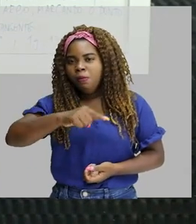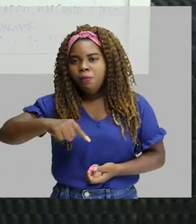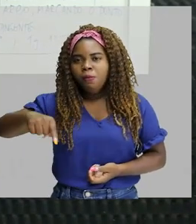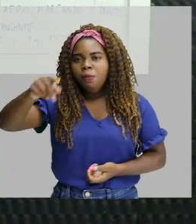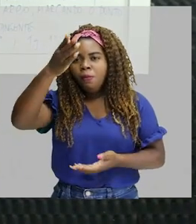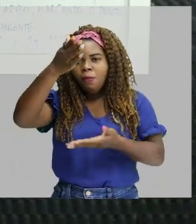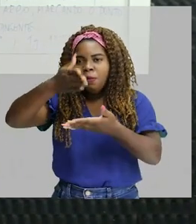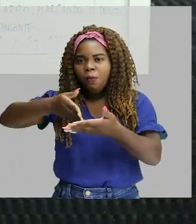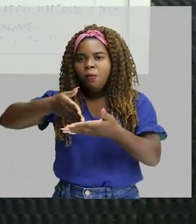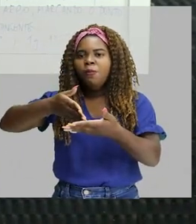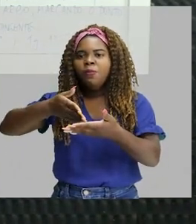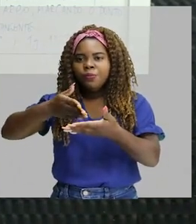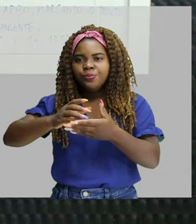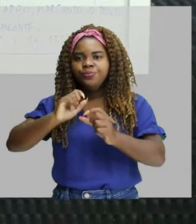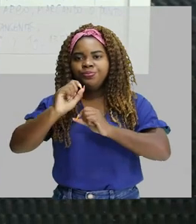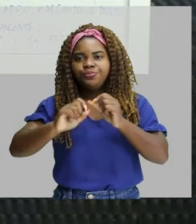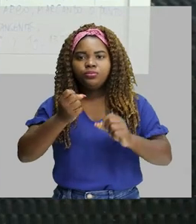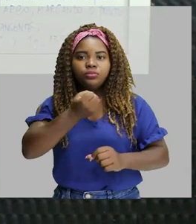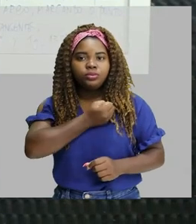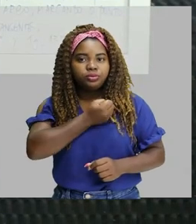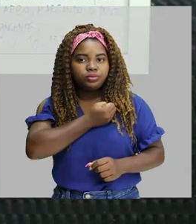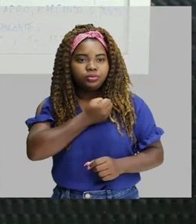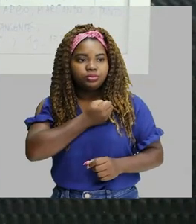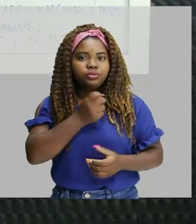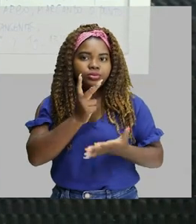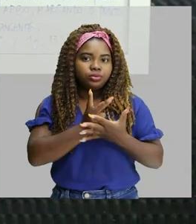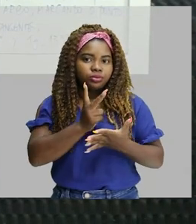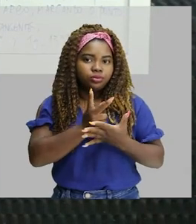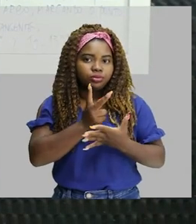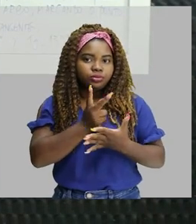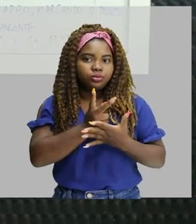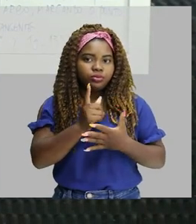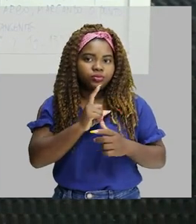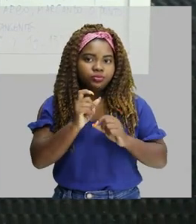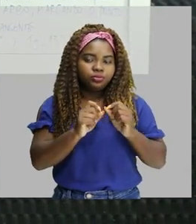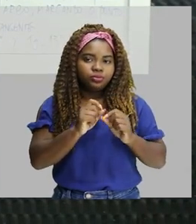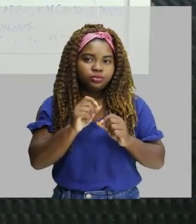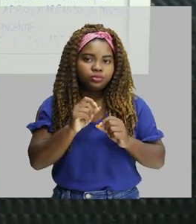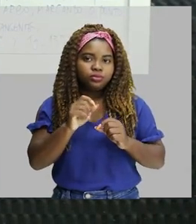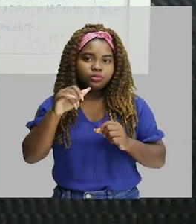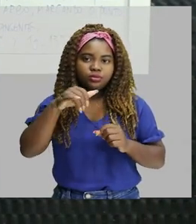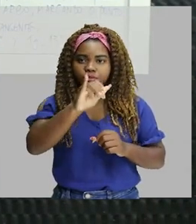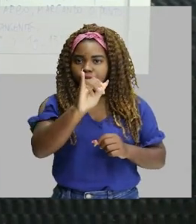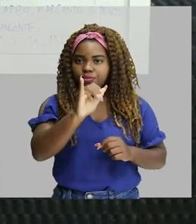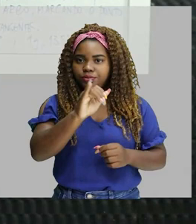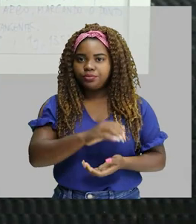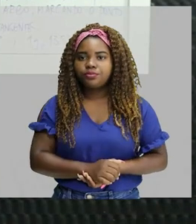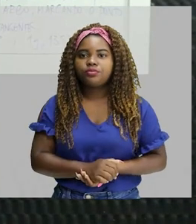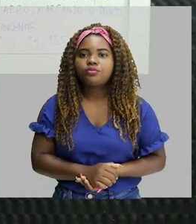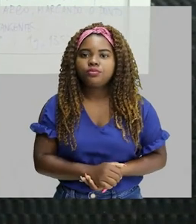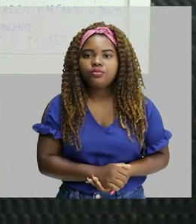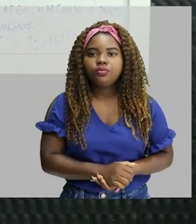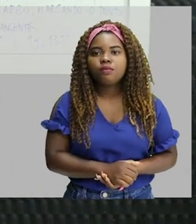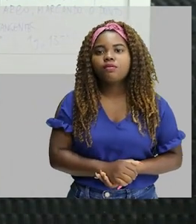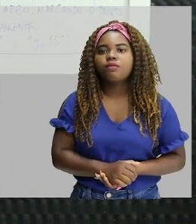ordenadas são os valores que vão estar sempre aqui no eixo Y tá essa